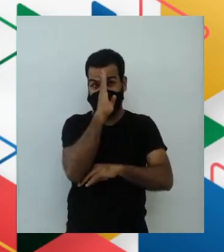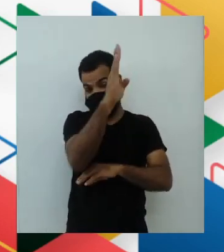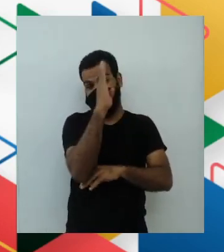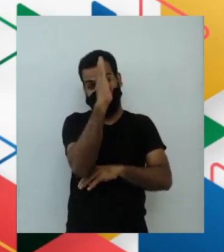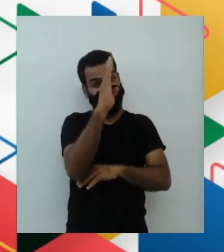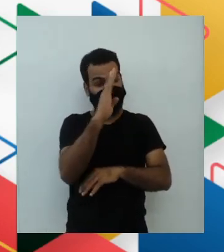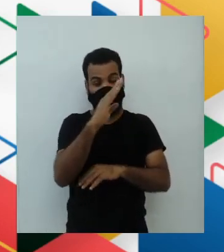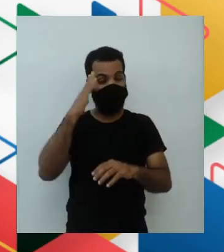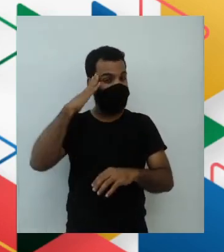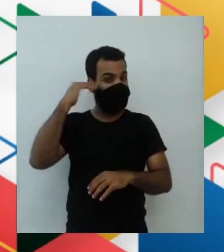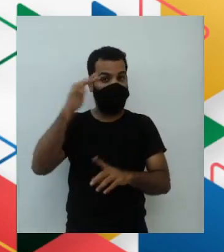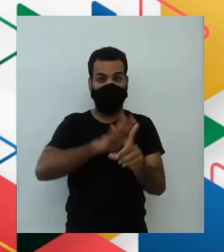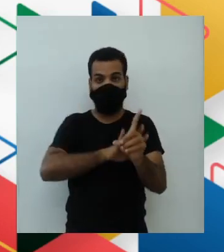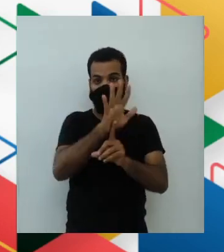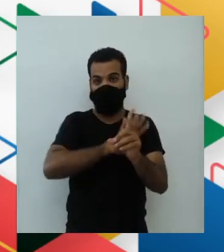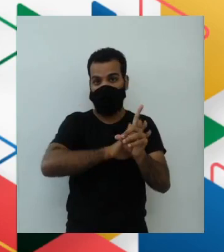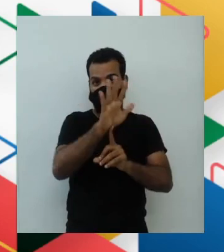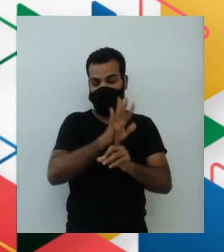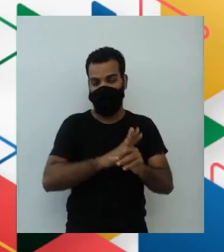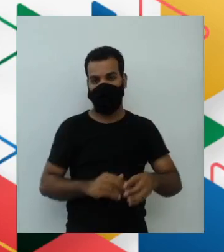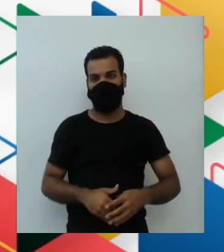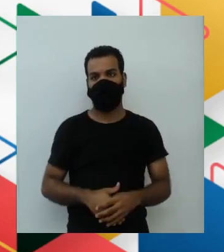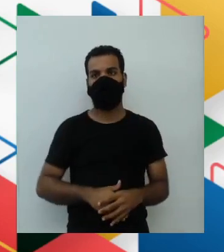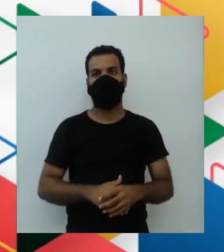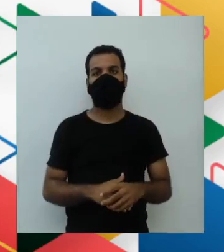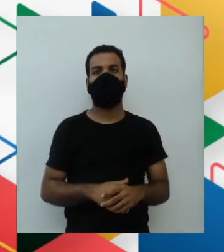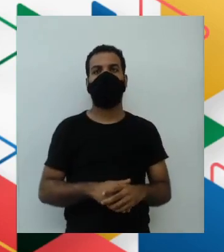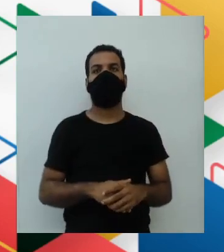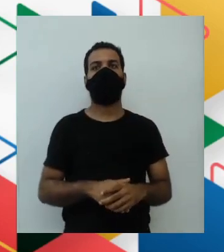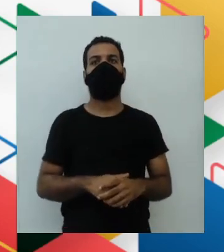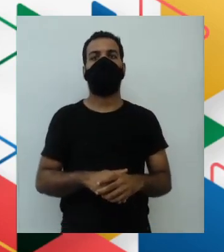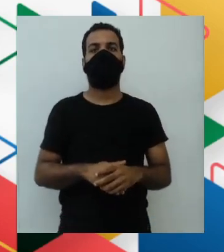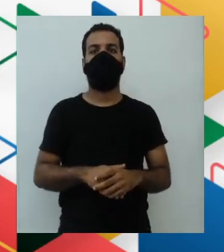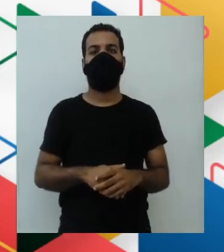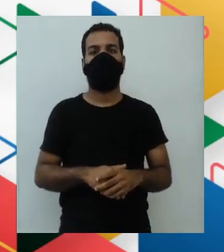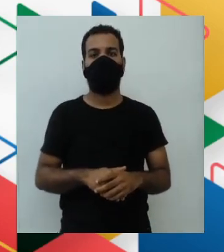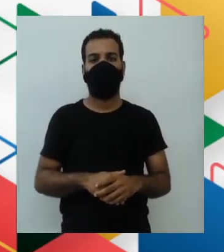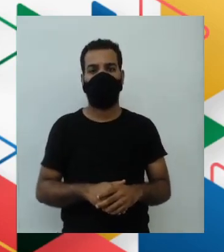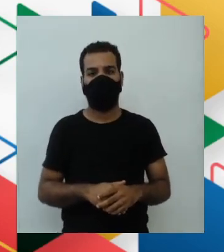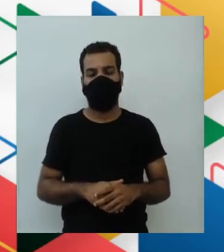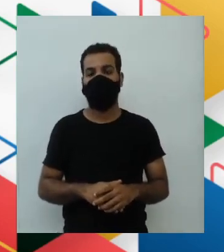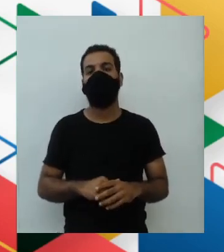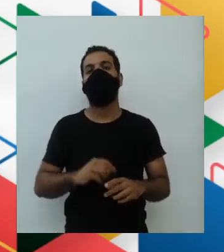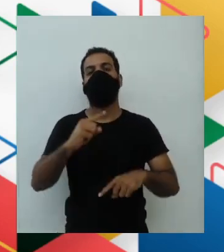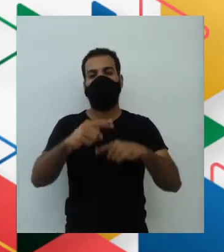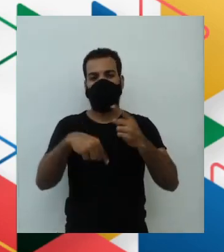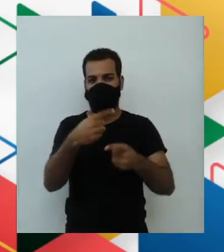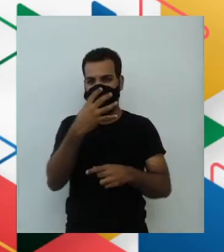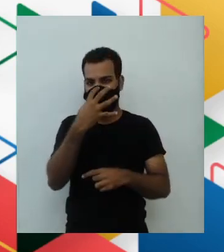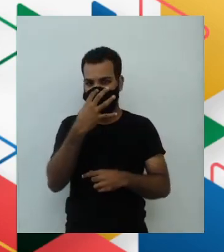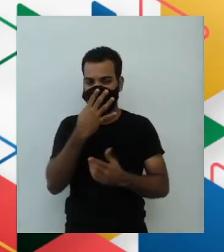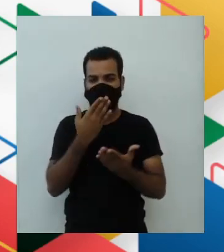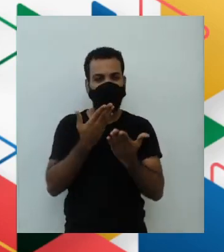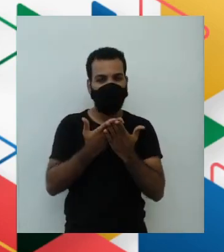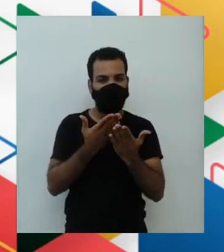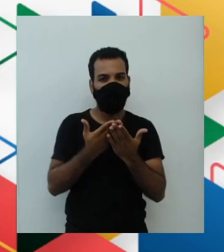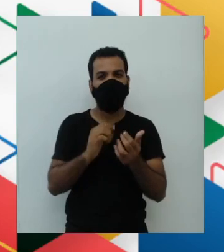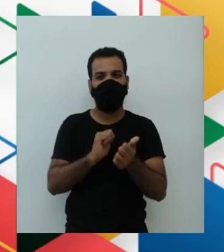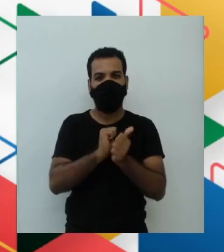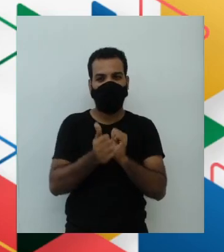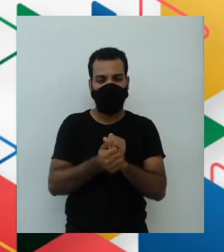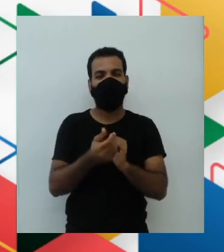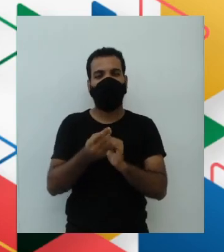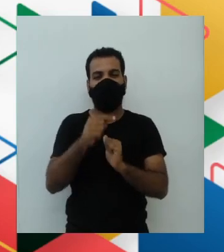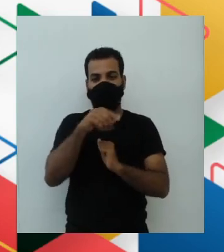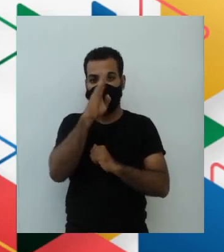em relação às demais modalidades coletivas. Depois vocês estudam aí o fenômeno esporte